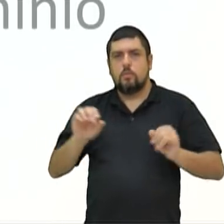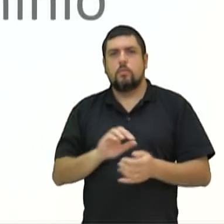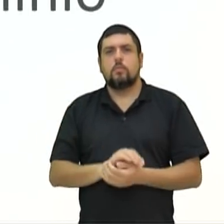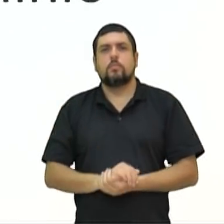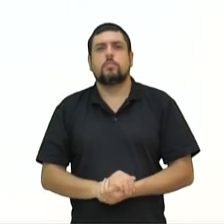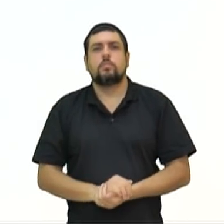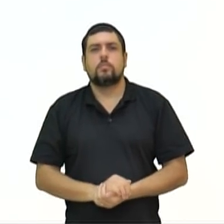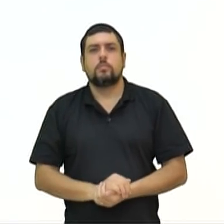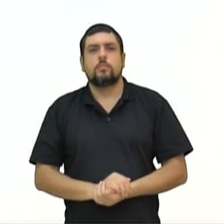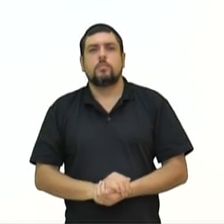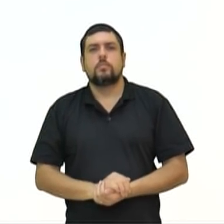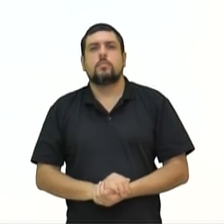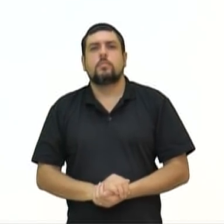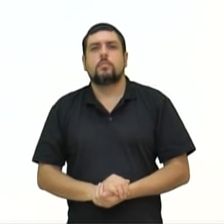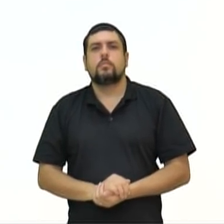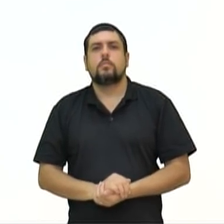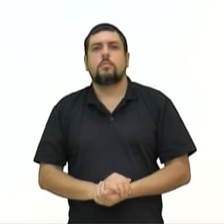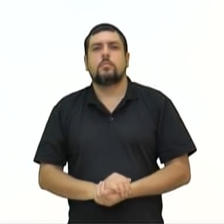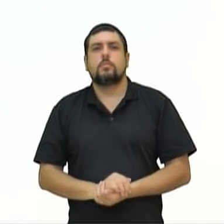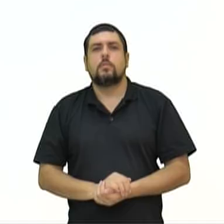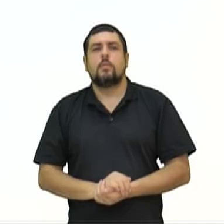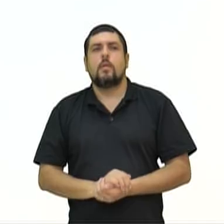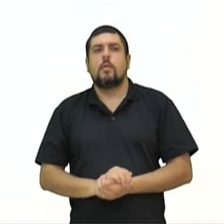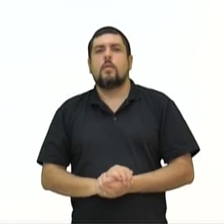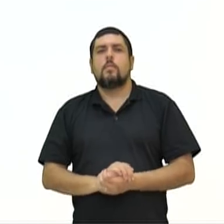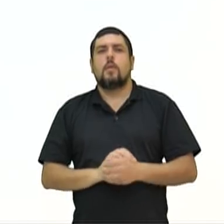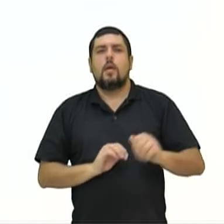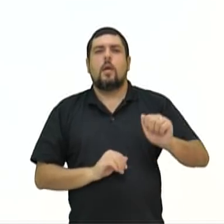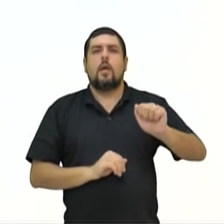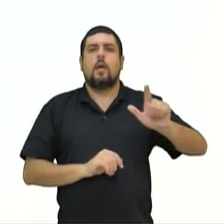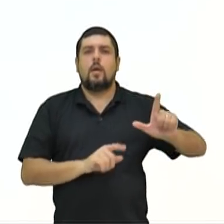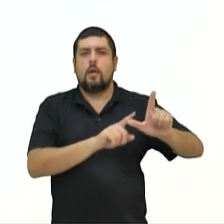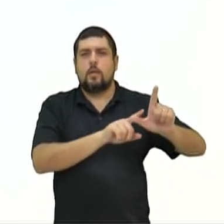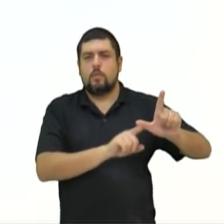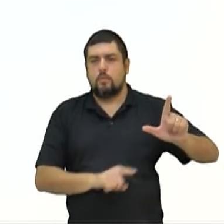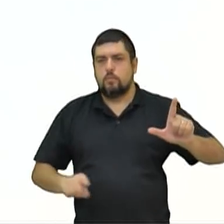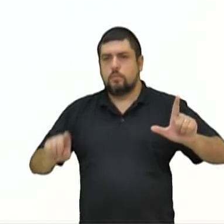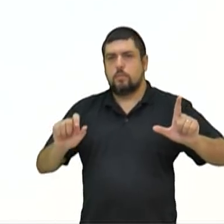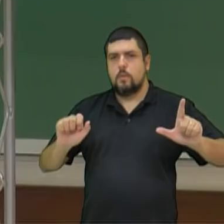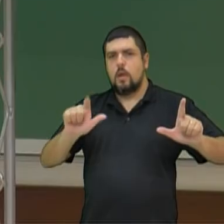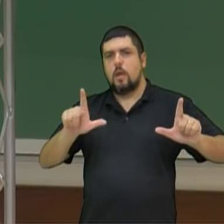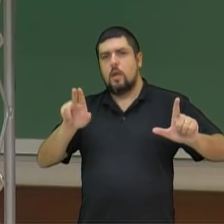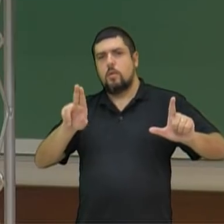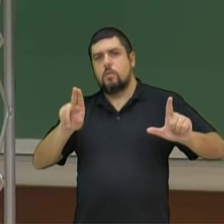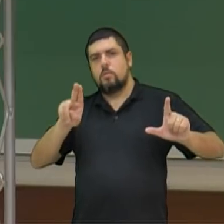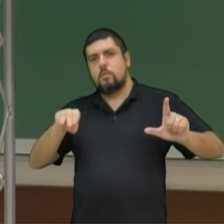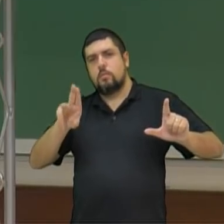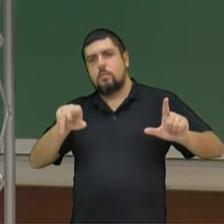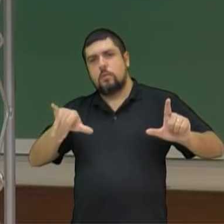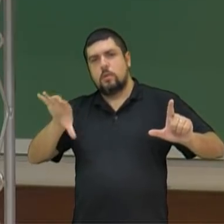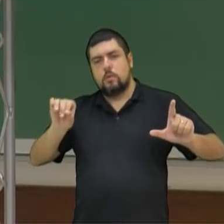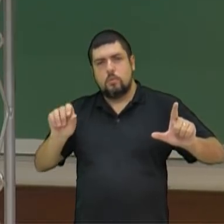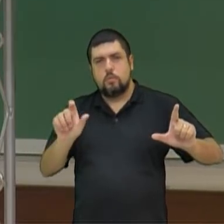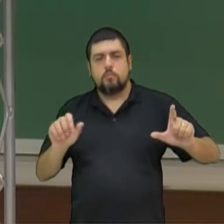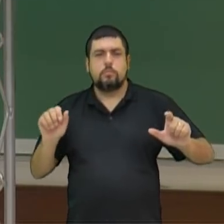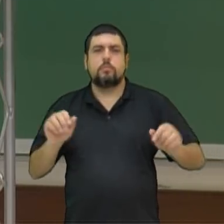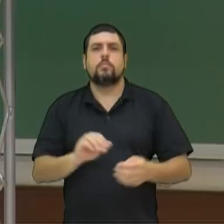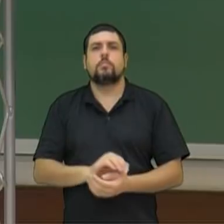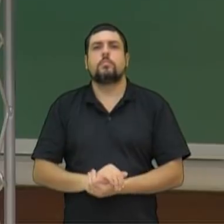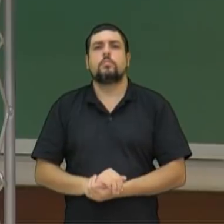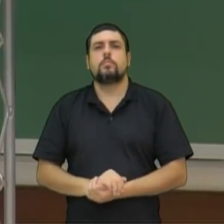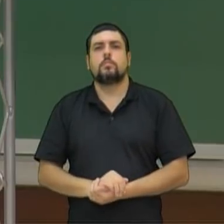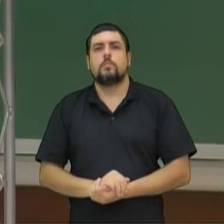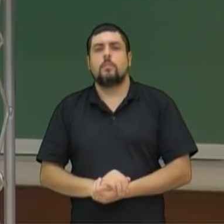AlOH3, hidróxido de alumínio. Também um antiácido, né? Para quem tem acidez em excesso, azia, e vamos lá. Tem